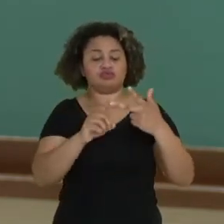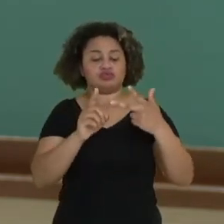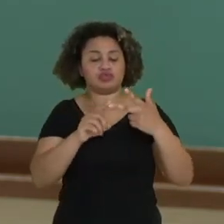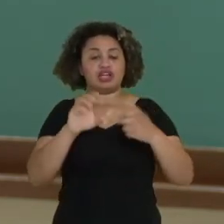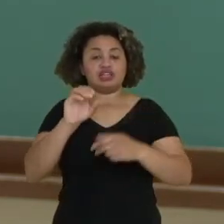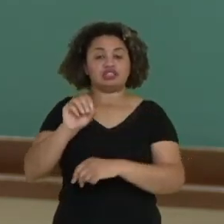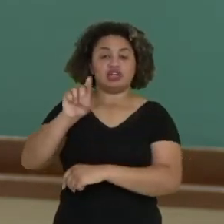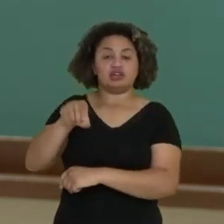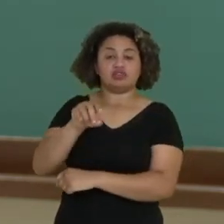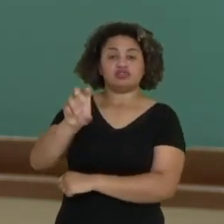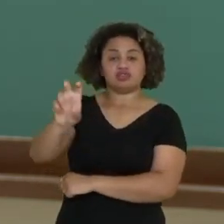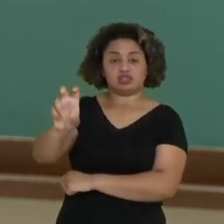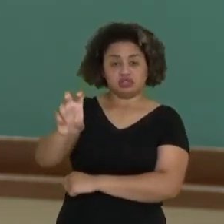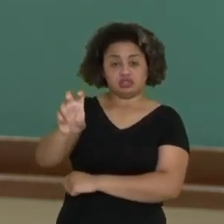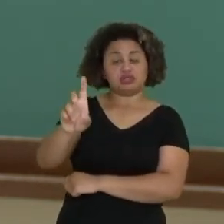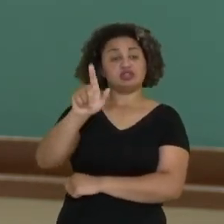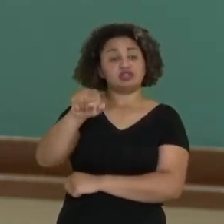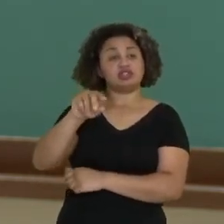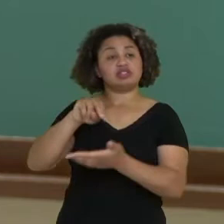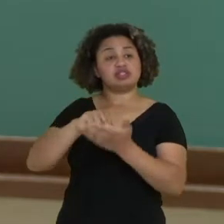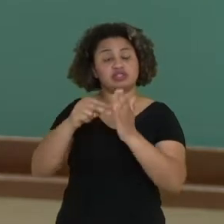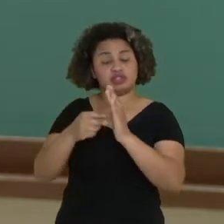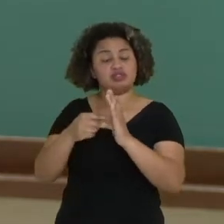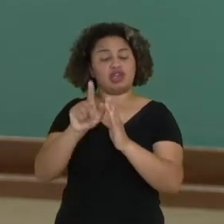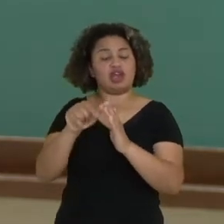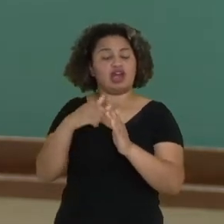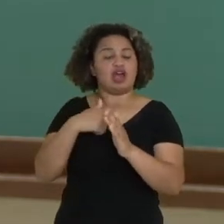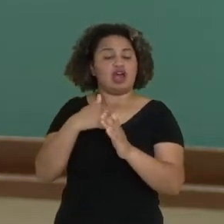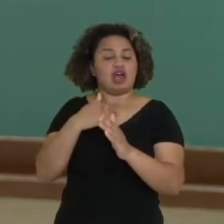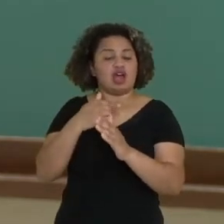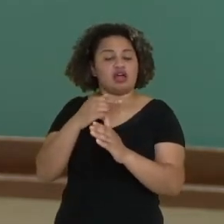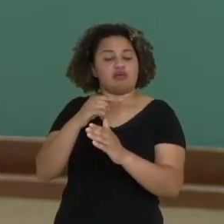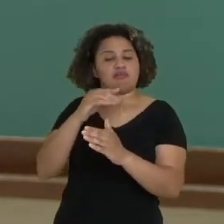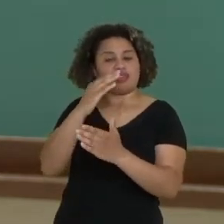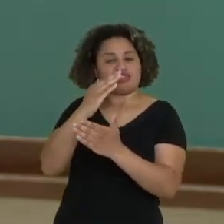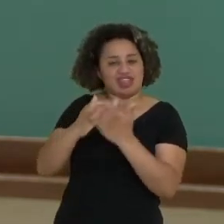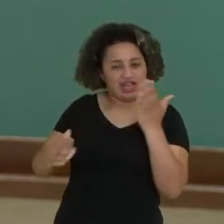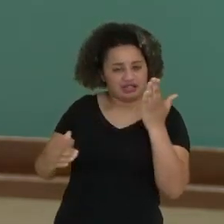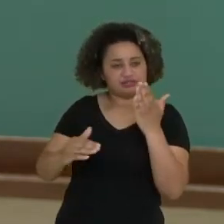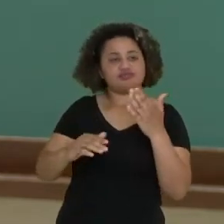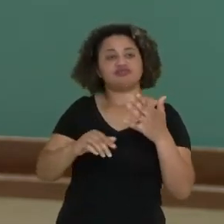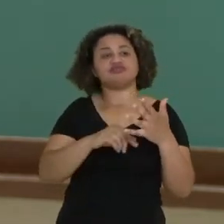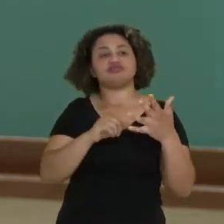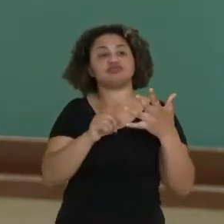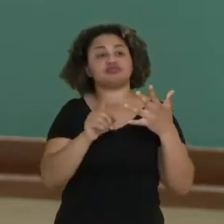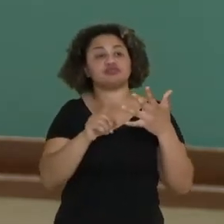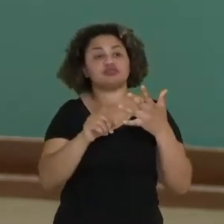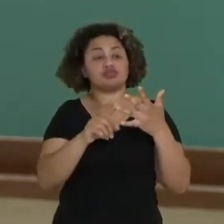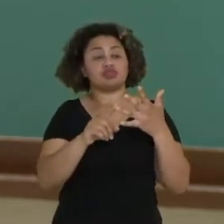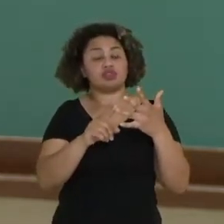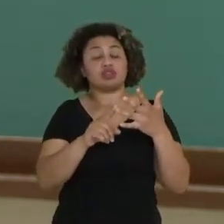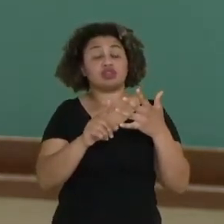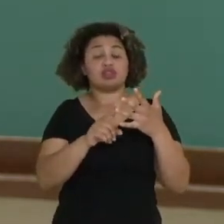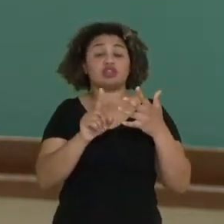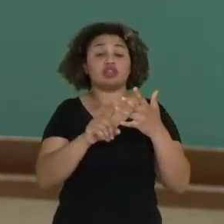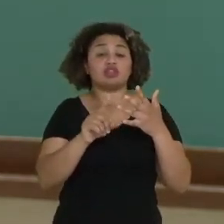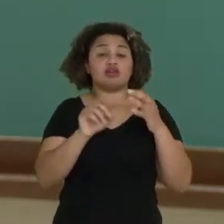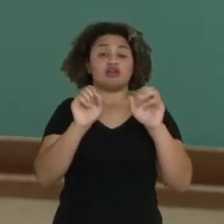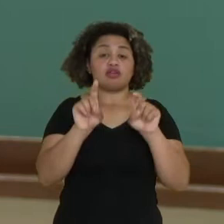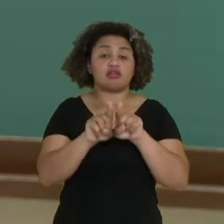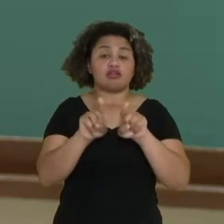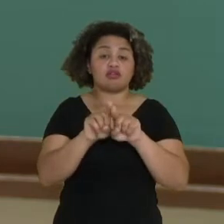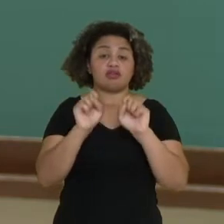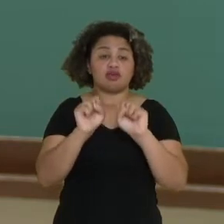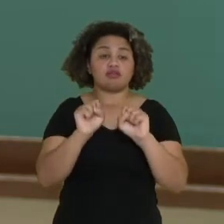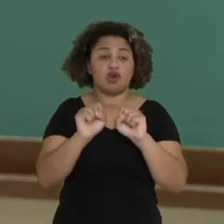que é a representação decimal, certo? Que também eu posso ler como meio, certo?